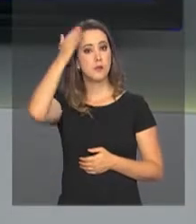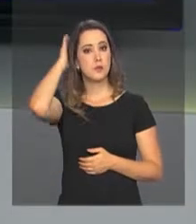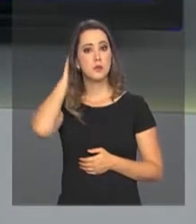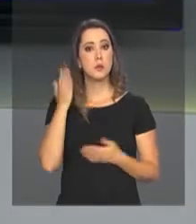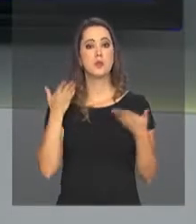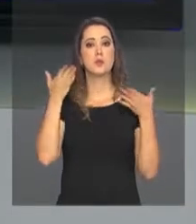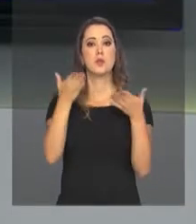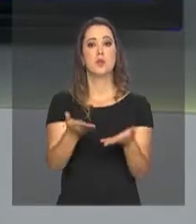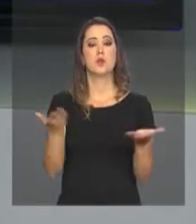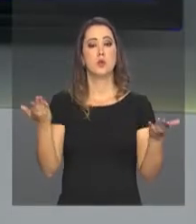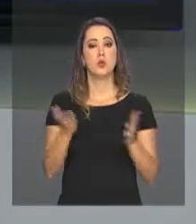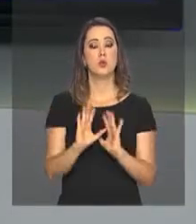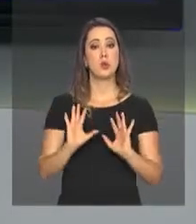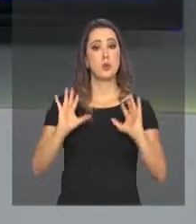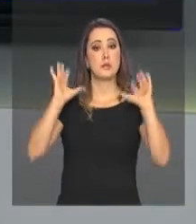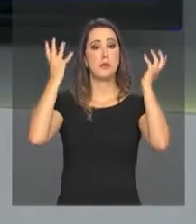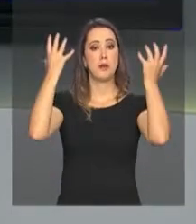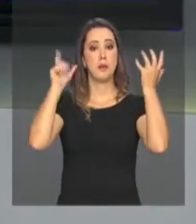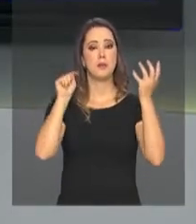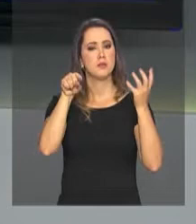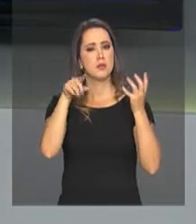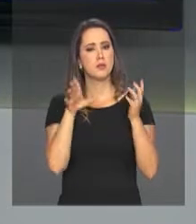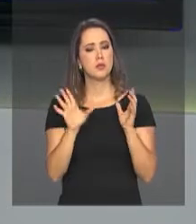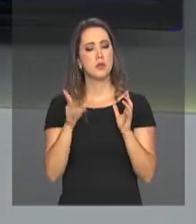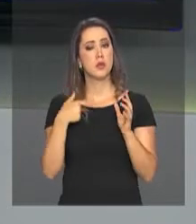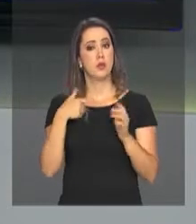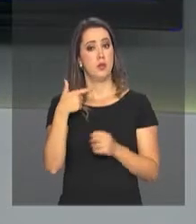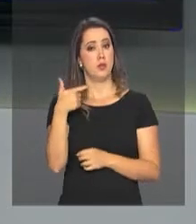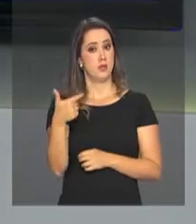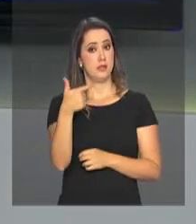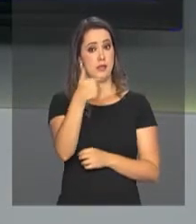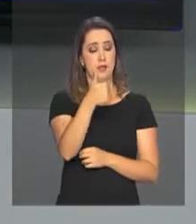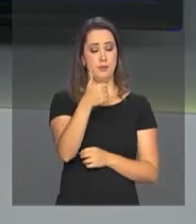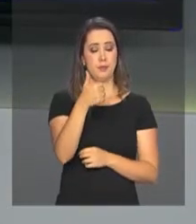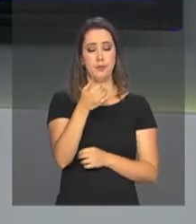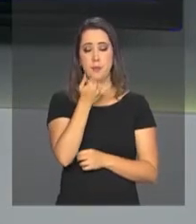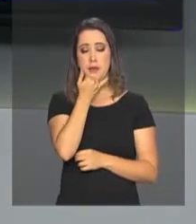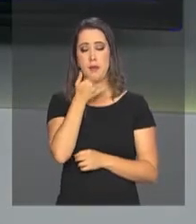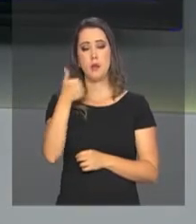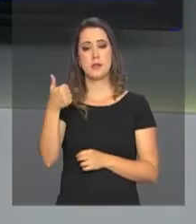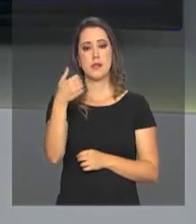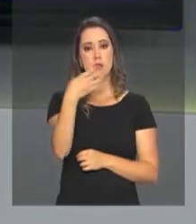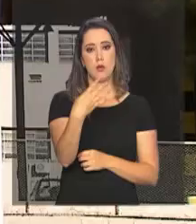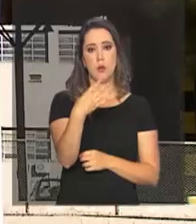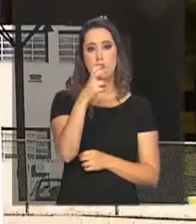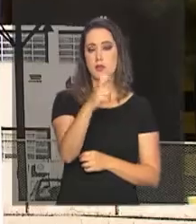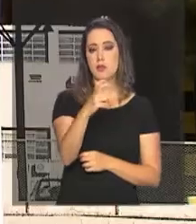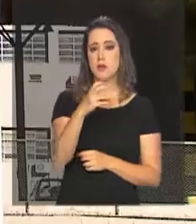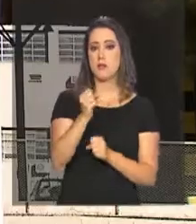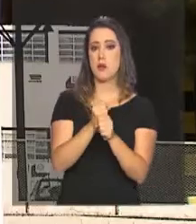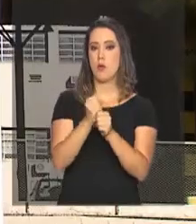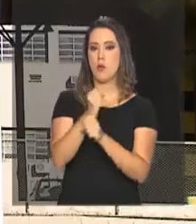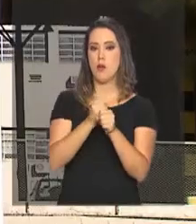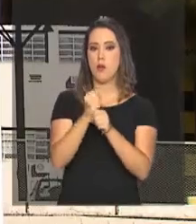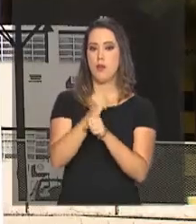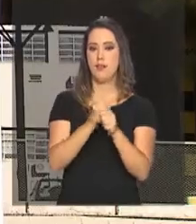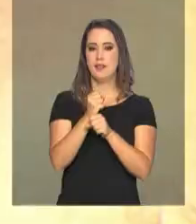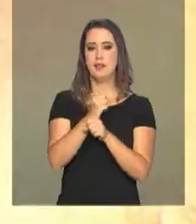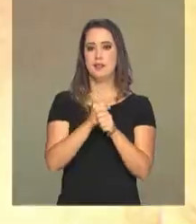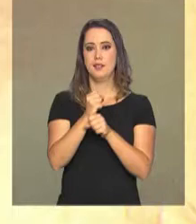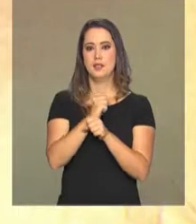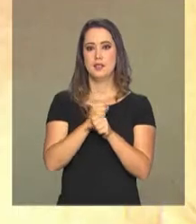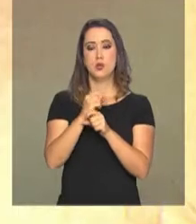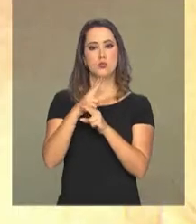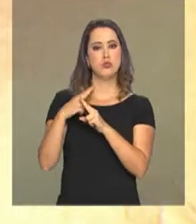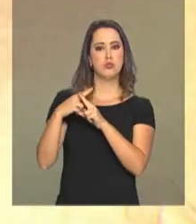michel temer participou hoje da solenidade em comemoração aos 145 anos do marechal do ar alberto santos dumont o pai